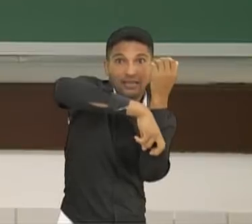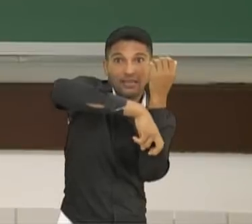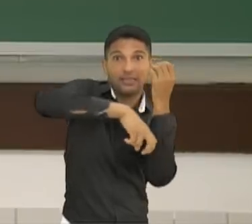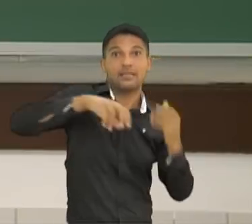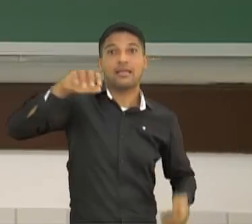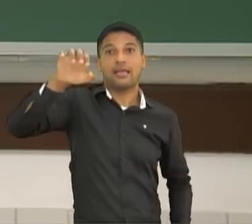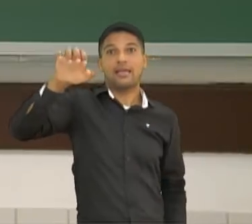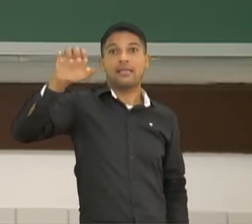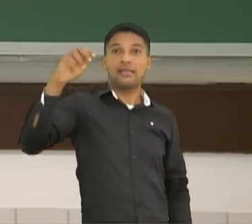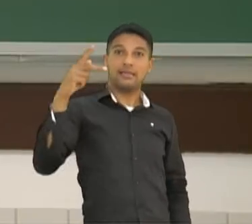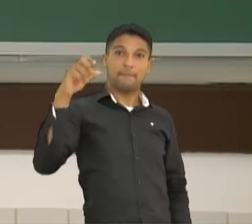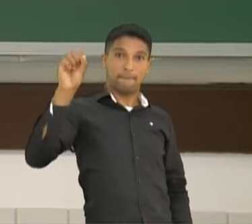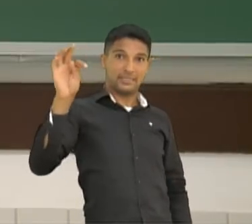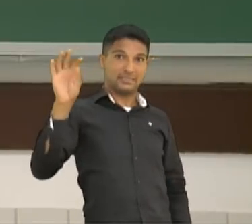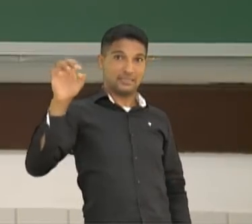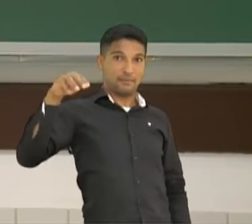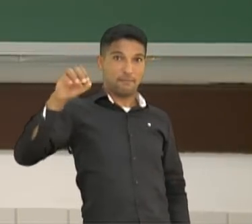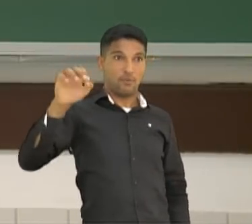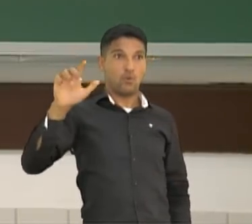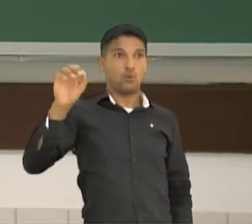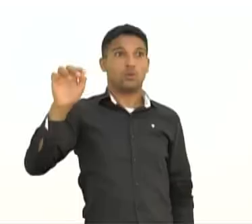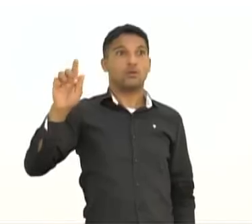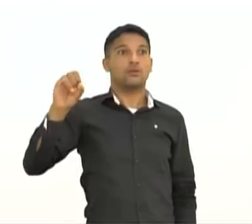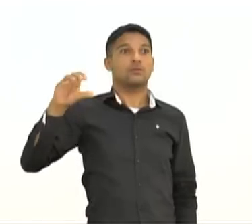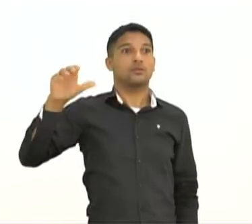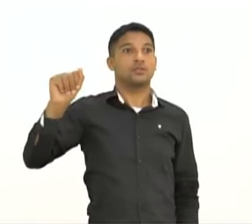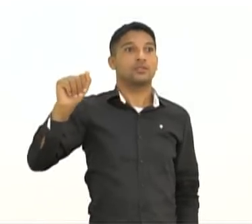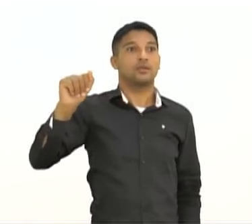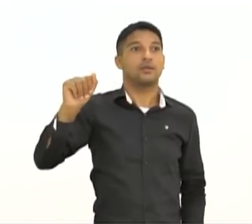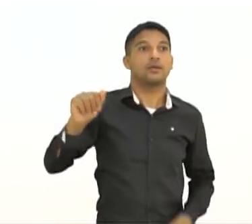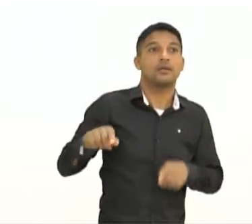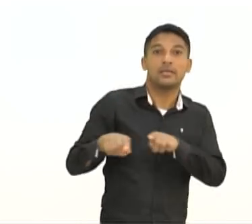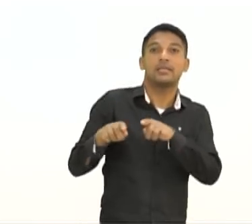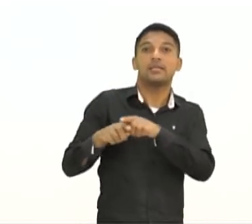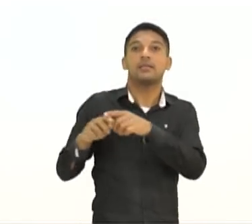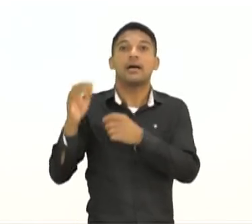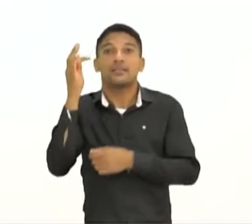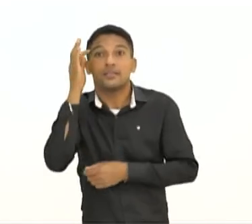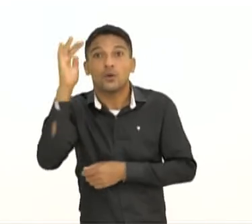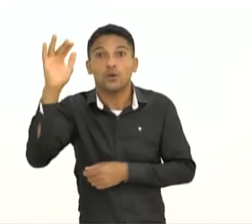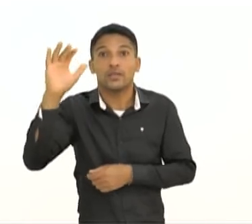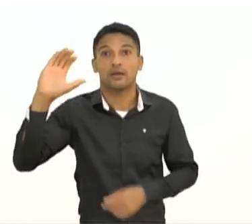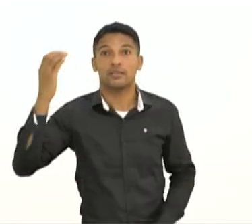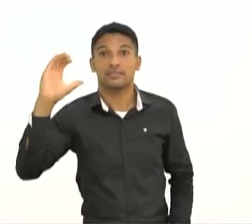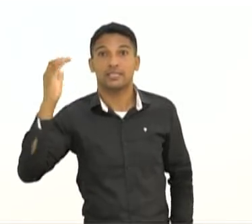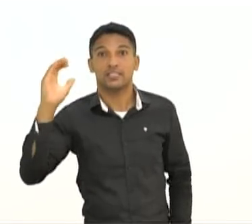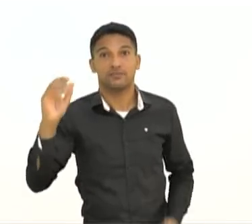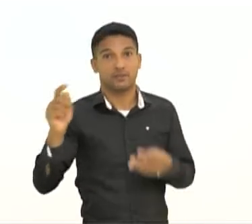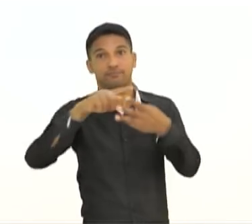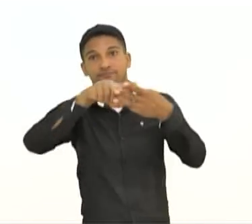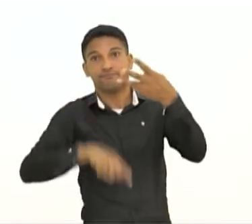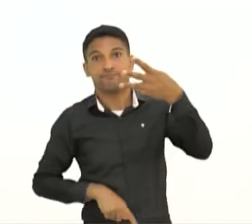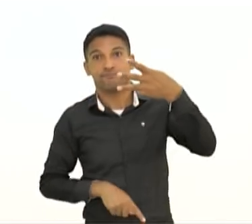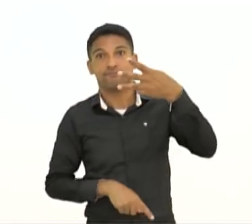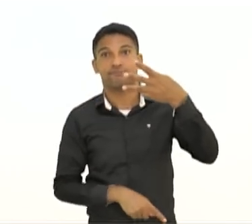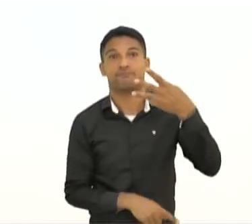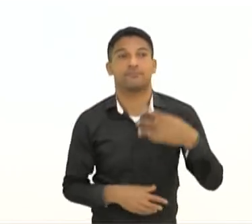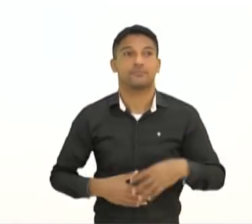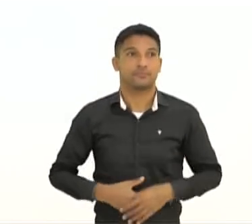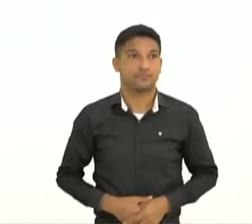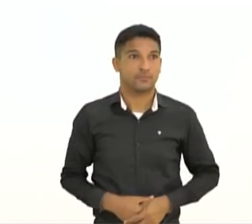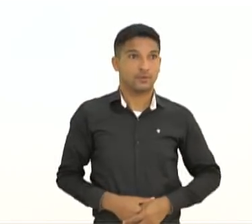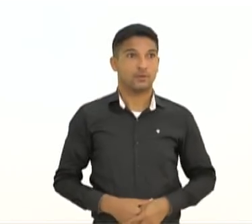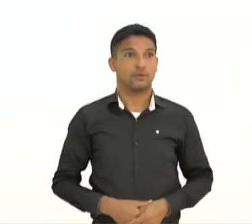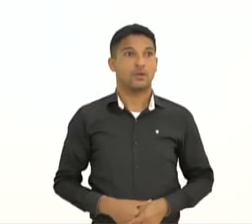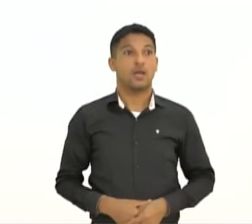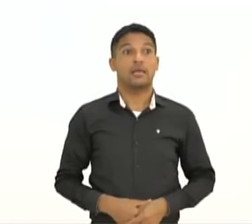teoria do conhecimento, que é o que nós estamos estudando agora, busca explicações racionais para os acontecimentos ali relacionados à